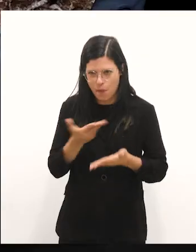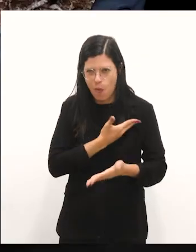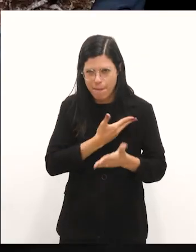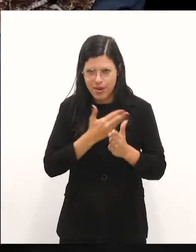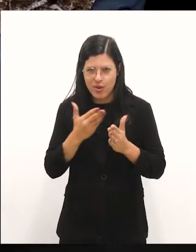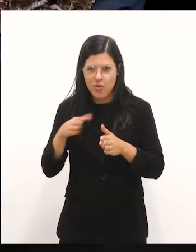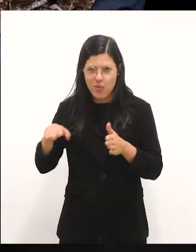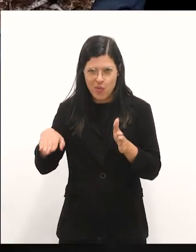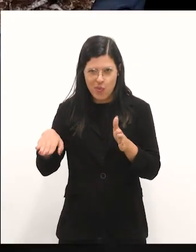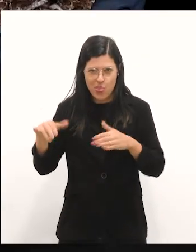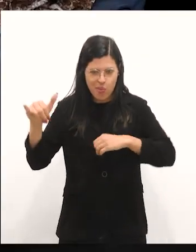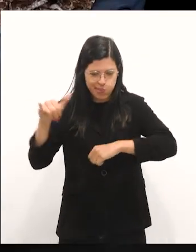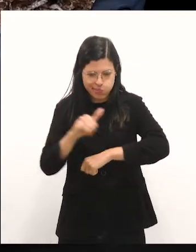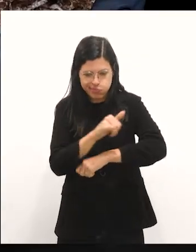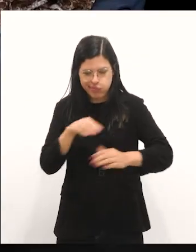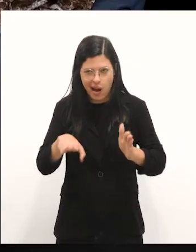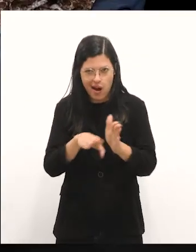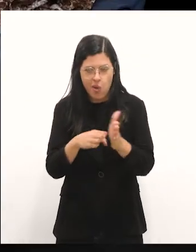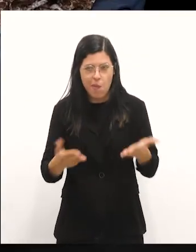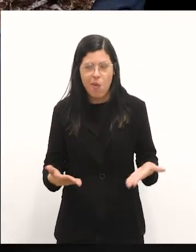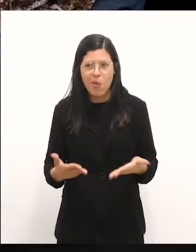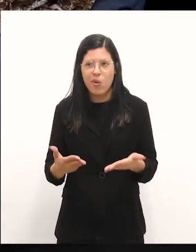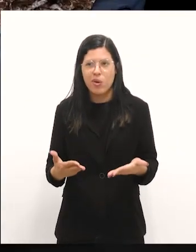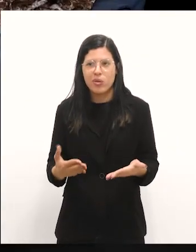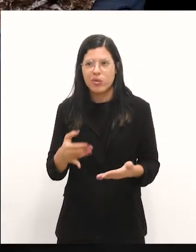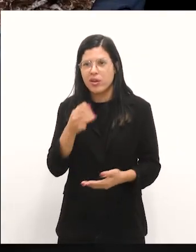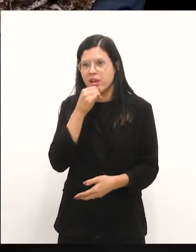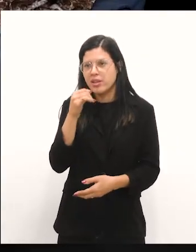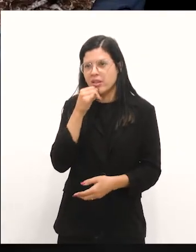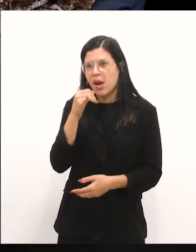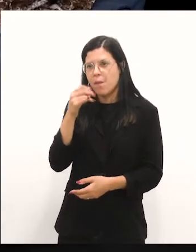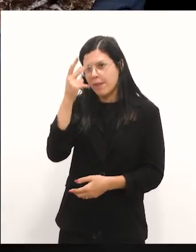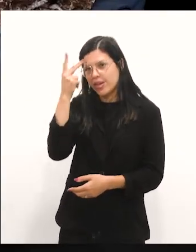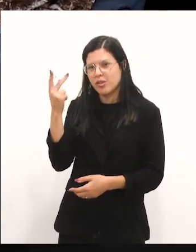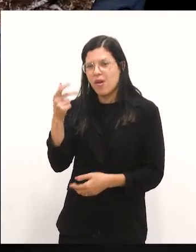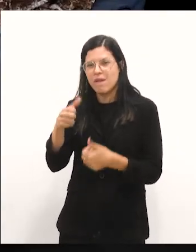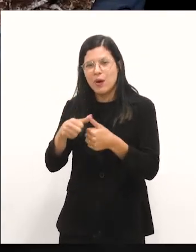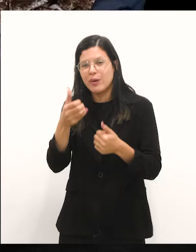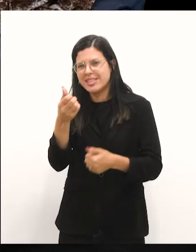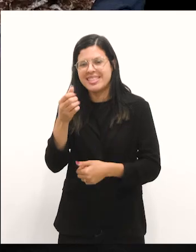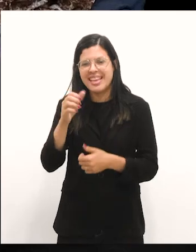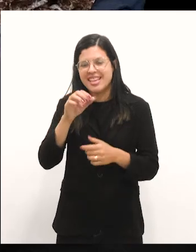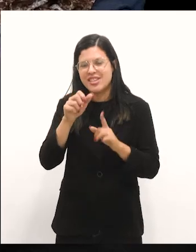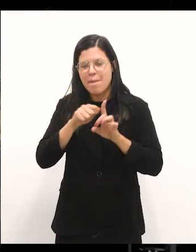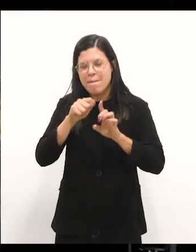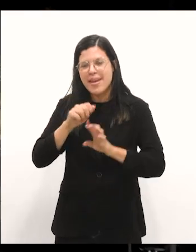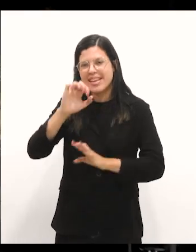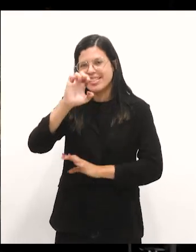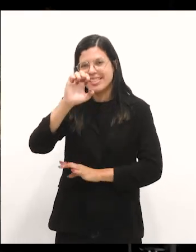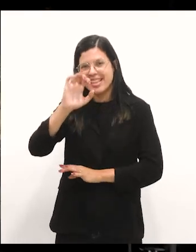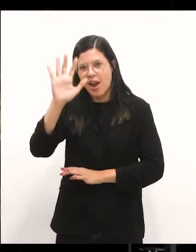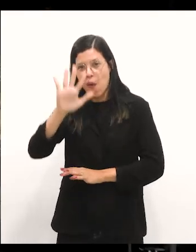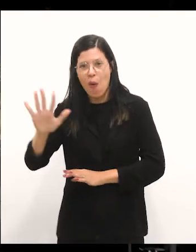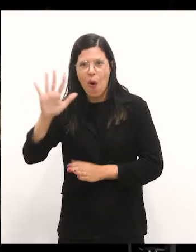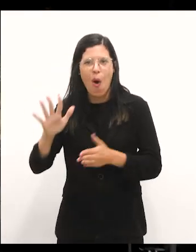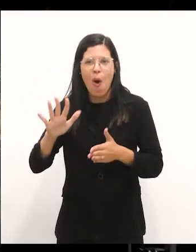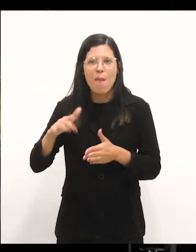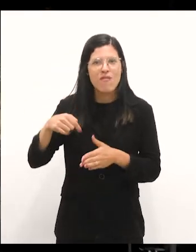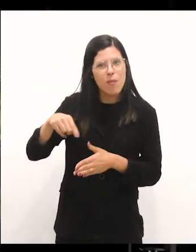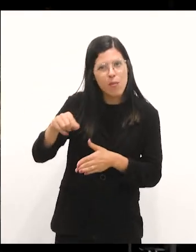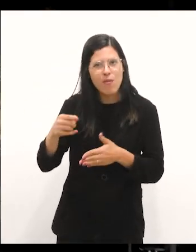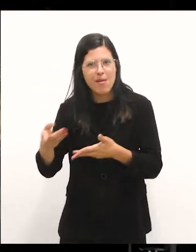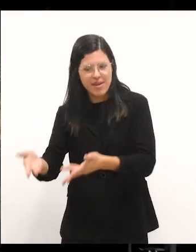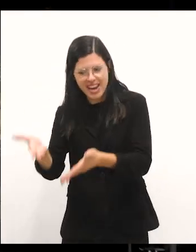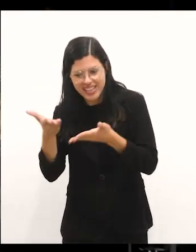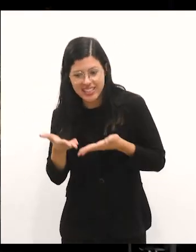Certo. é a mesma coisa. A gente vai, não quer, fulano está voltando da Europa, ficou 6 meses lá, vamos lá recebê-lo, né? Uhum. É a mesma coisa. Então,